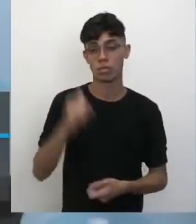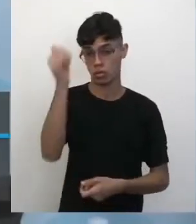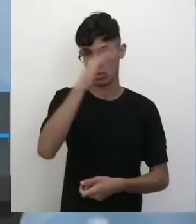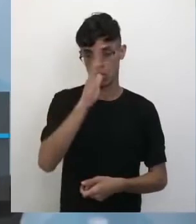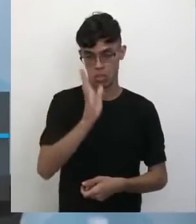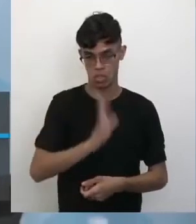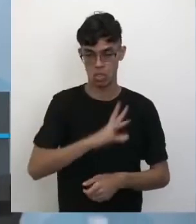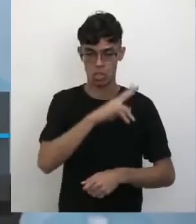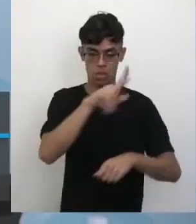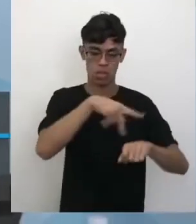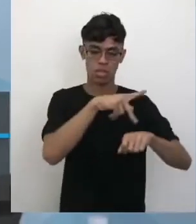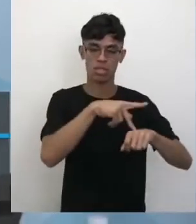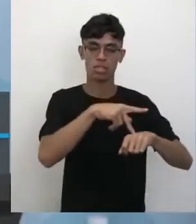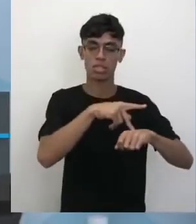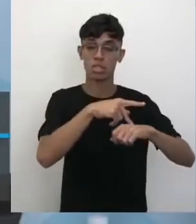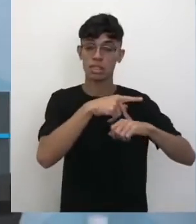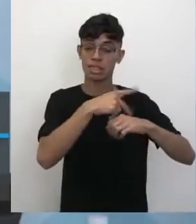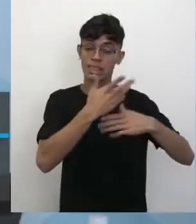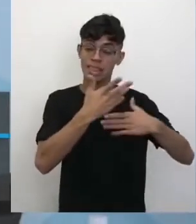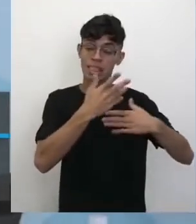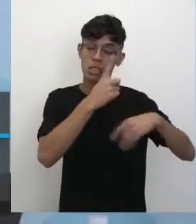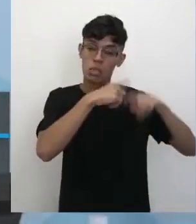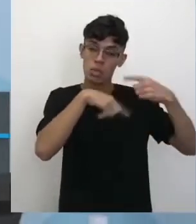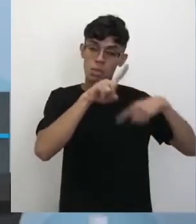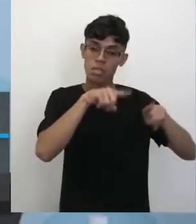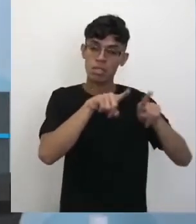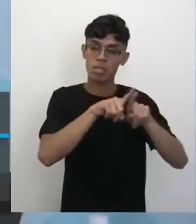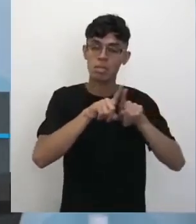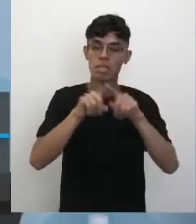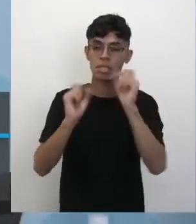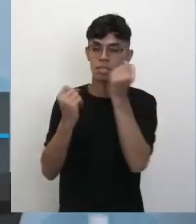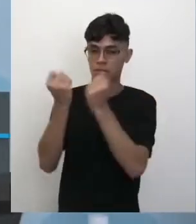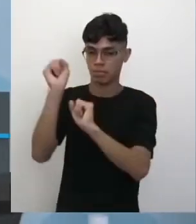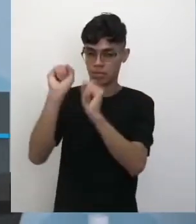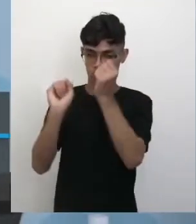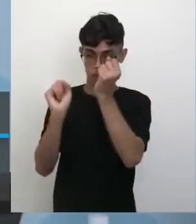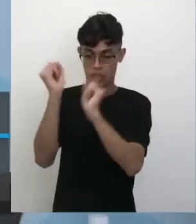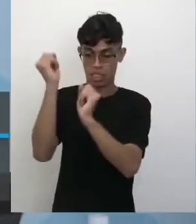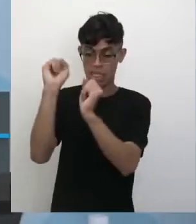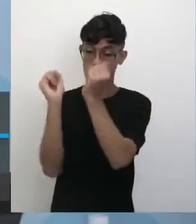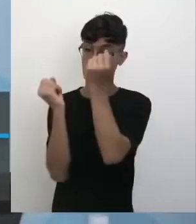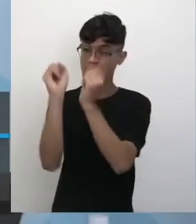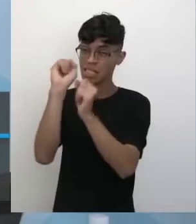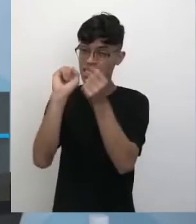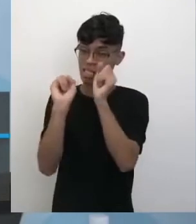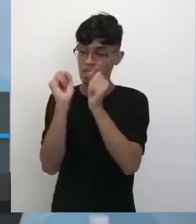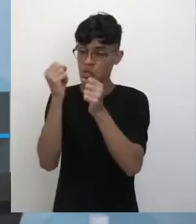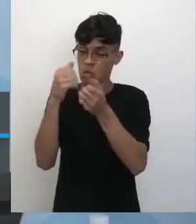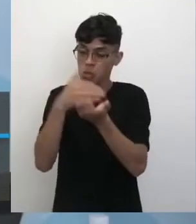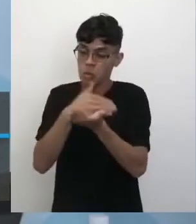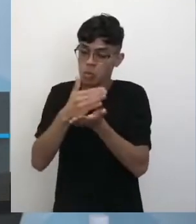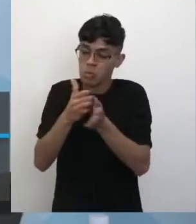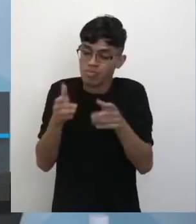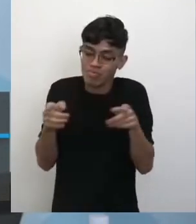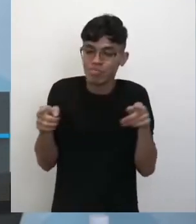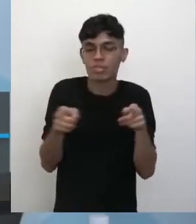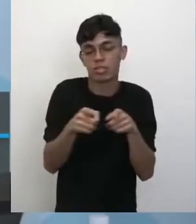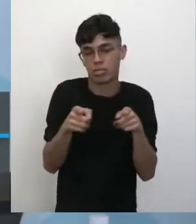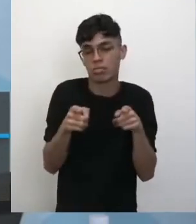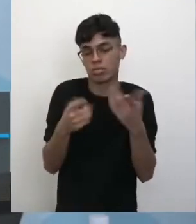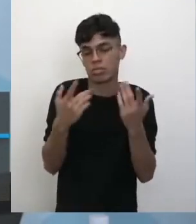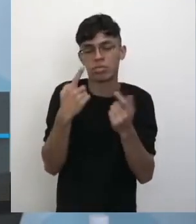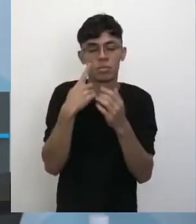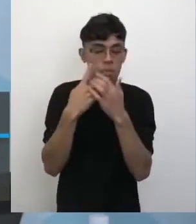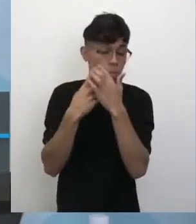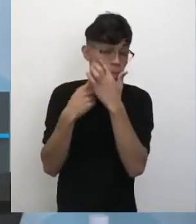faz parte dos países em desenvolvimento industrializados, de industrialização recente. tá? Para a gente localizar aí o nosso país. Isso, tá